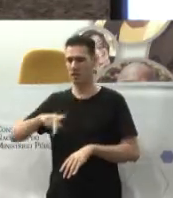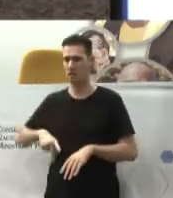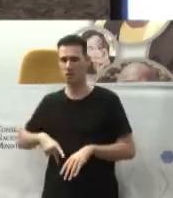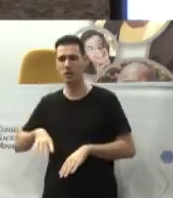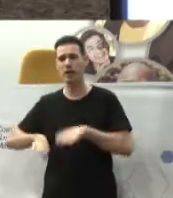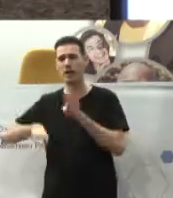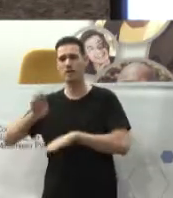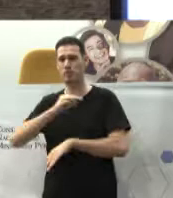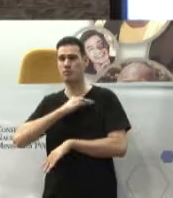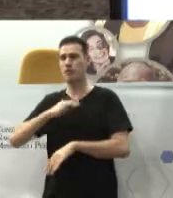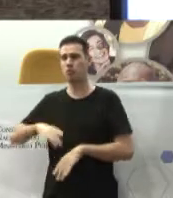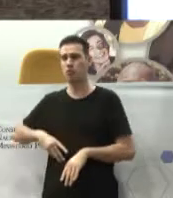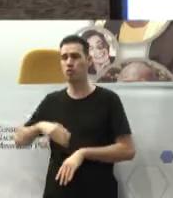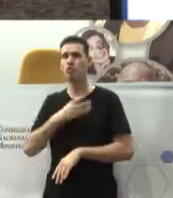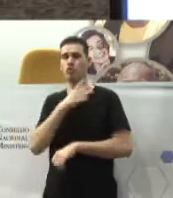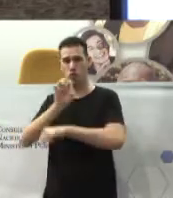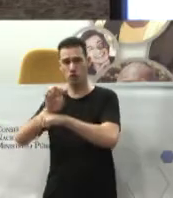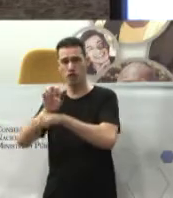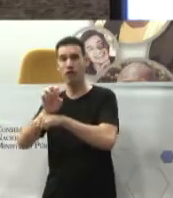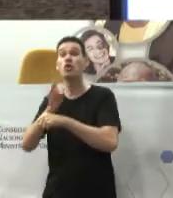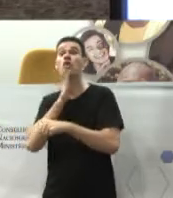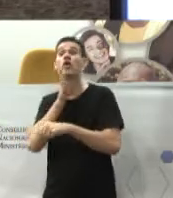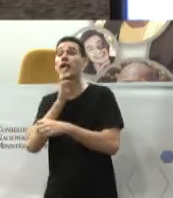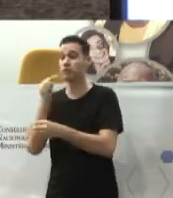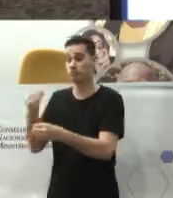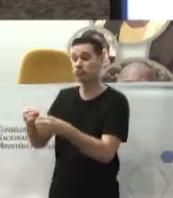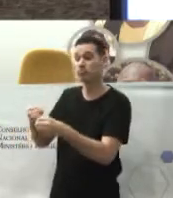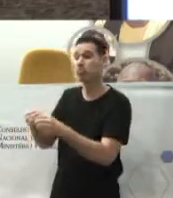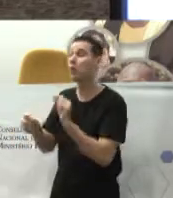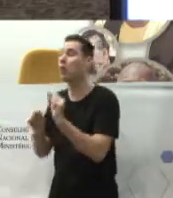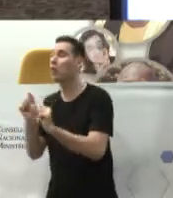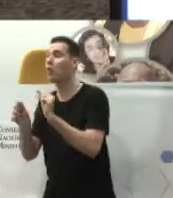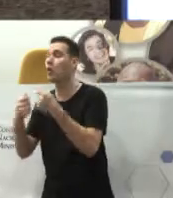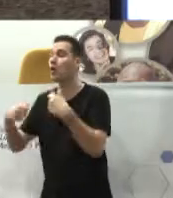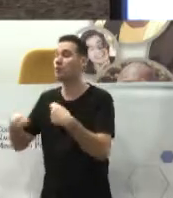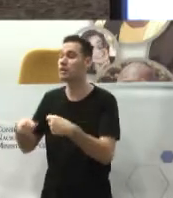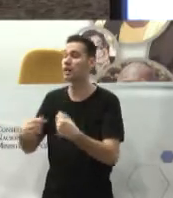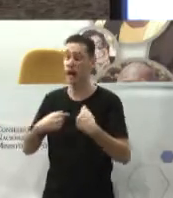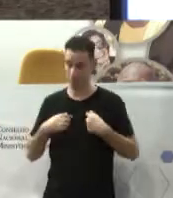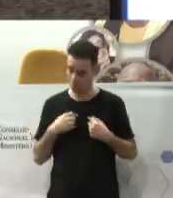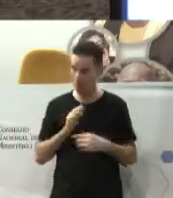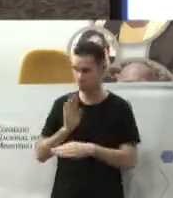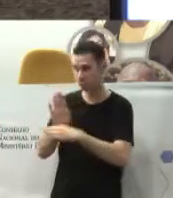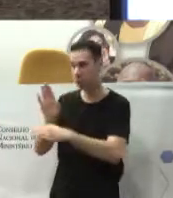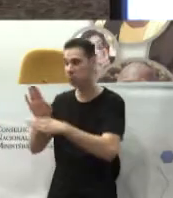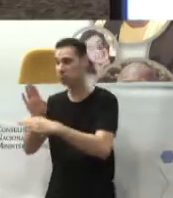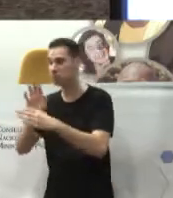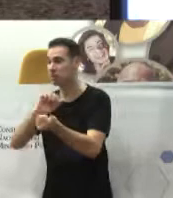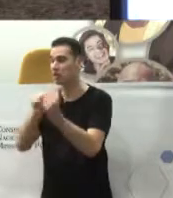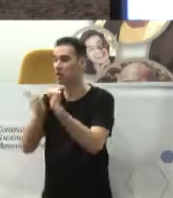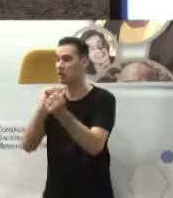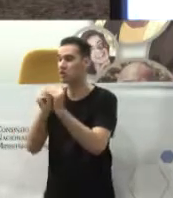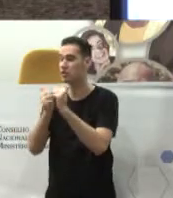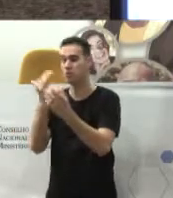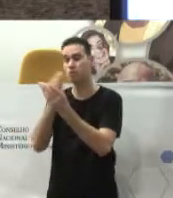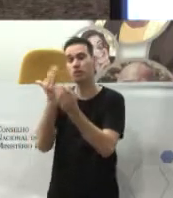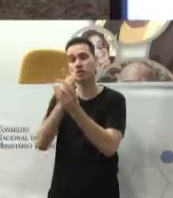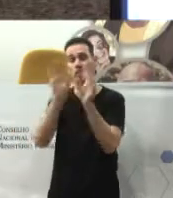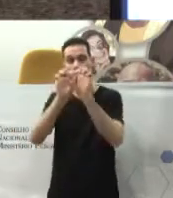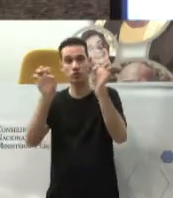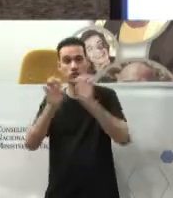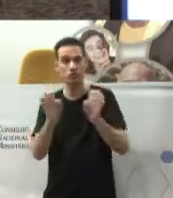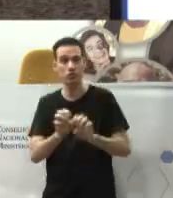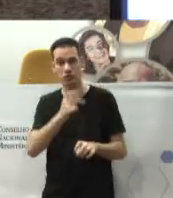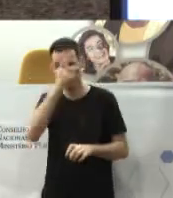Público do Estado que conhece a realidade do seu município que tem como contribuir para a adequação daquele processo estrutural à realidade